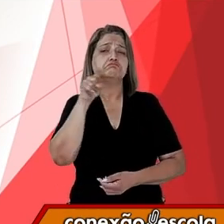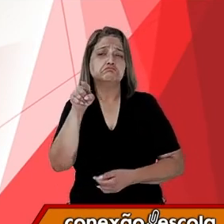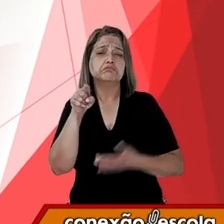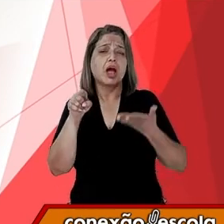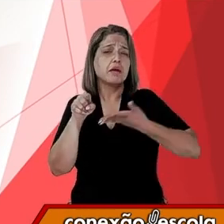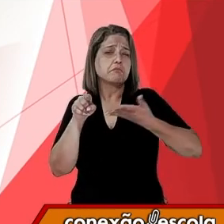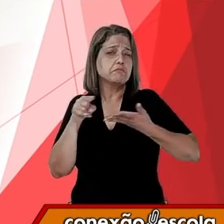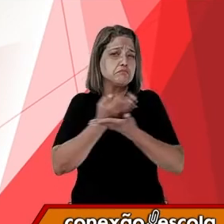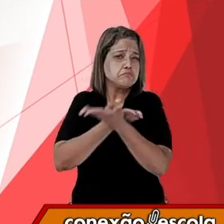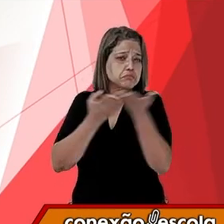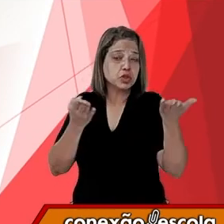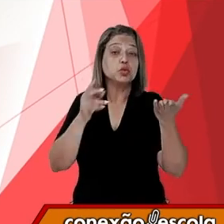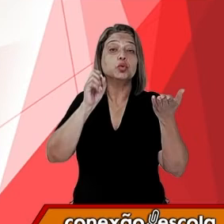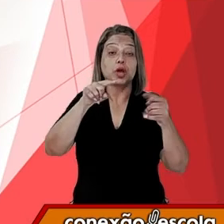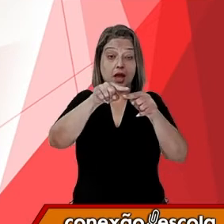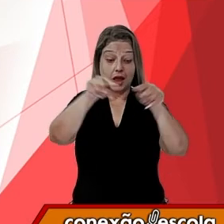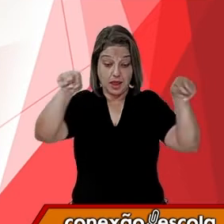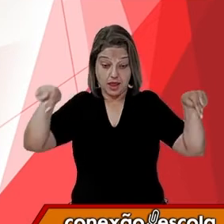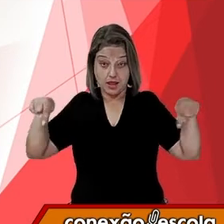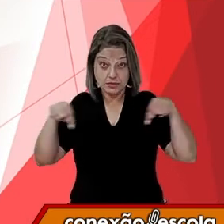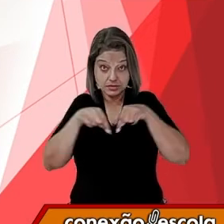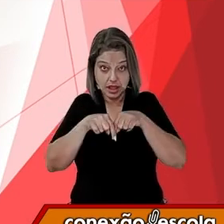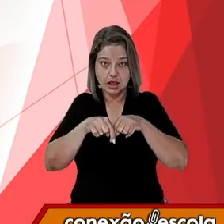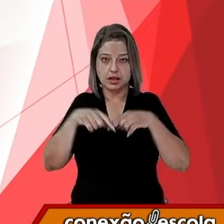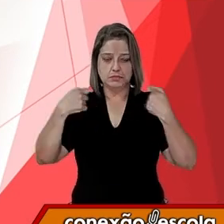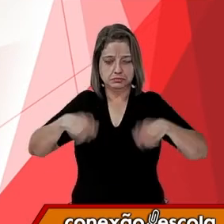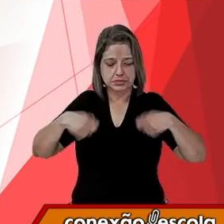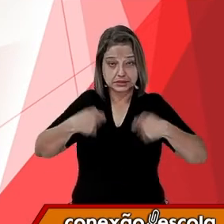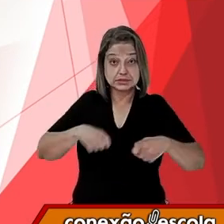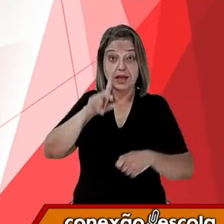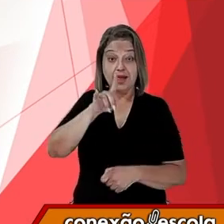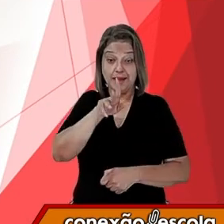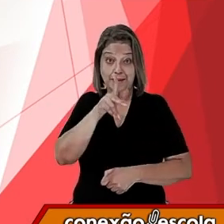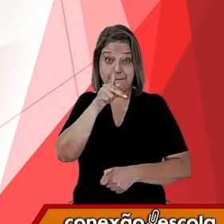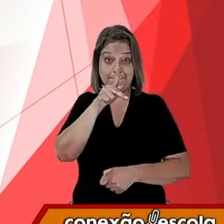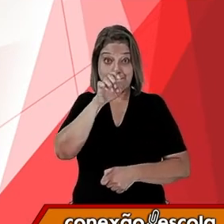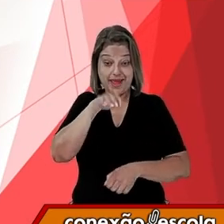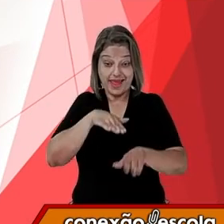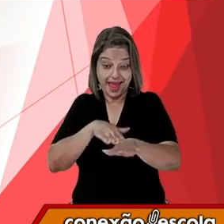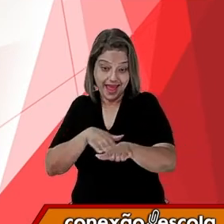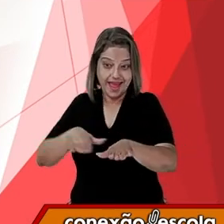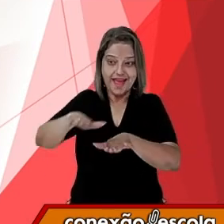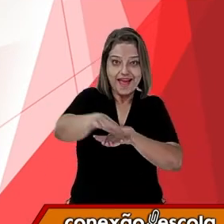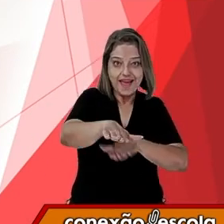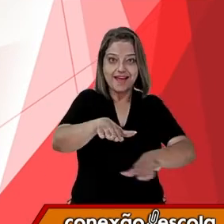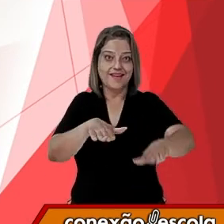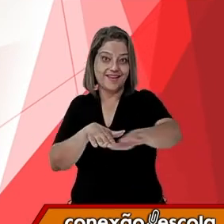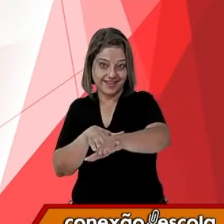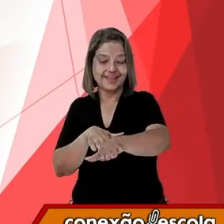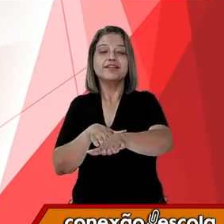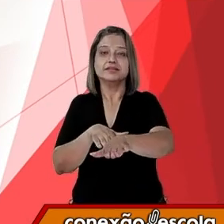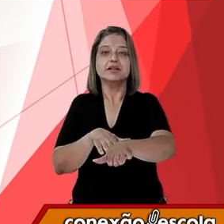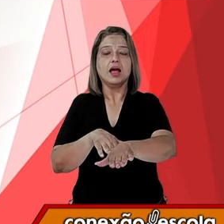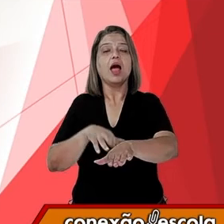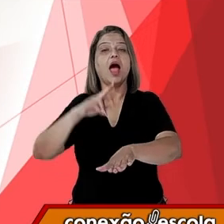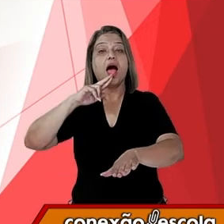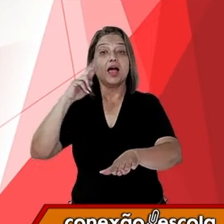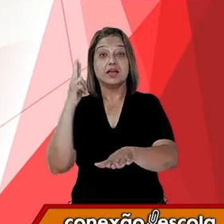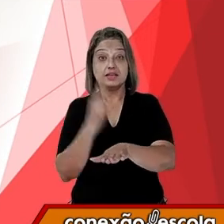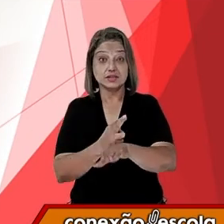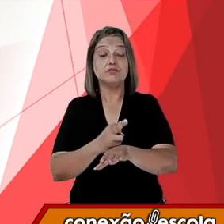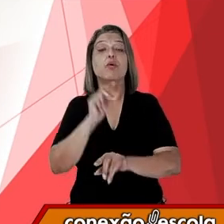colegas medirem o contorno da sala de aula usando o passo como unidade de medida, o resultado